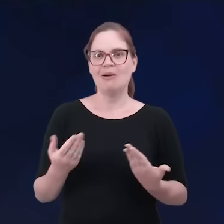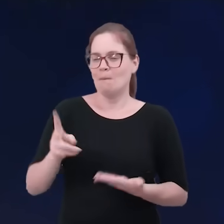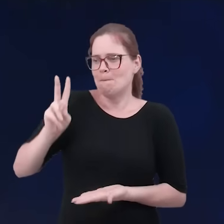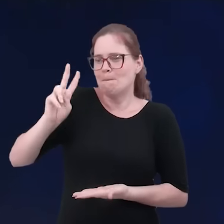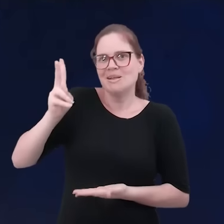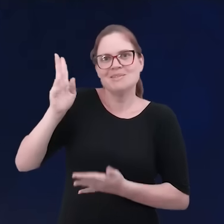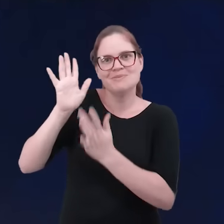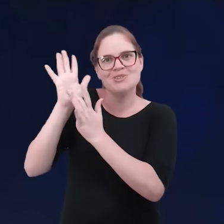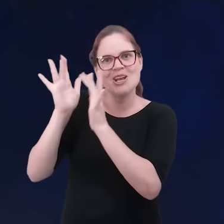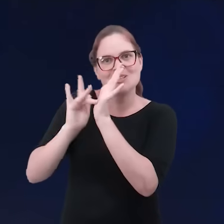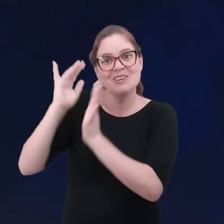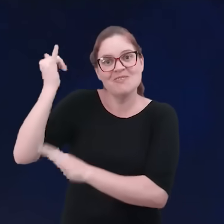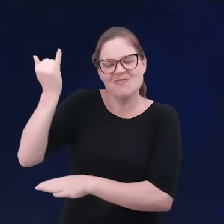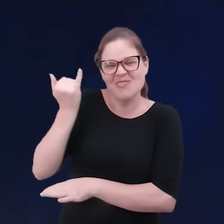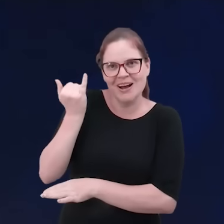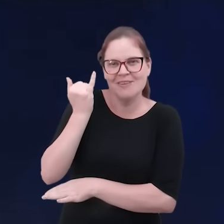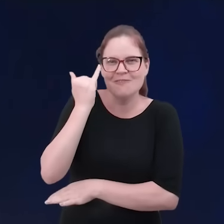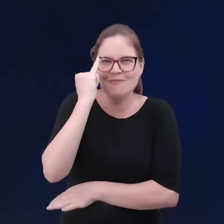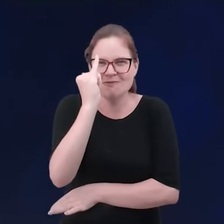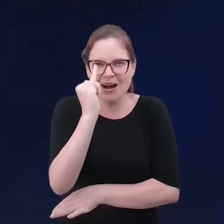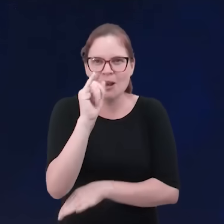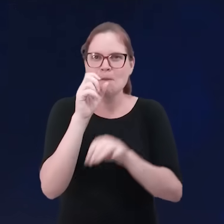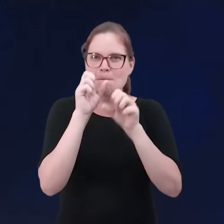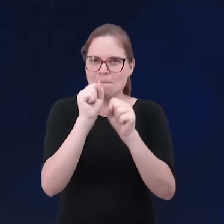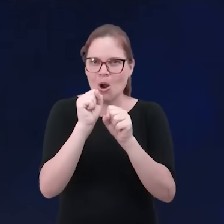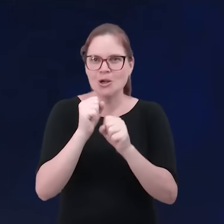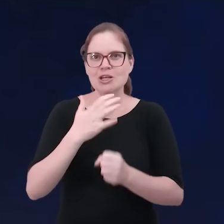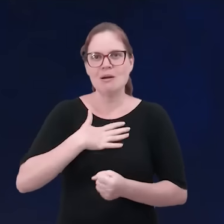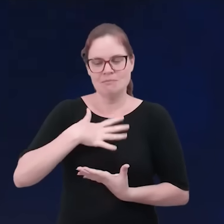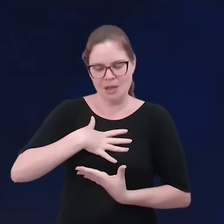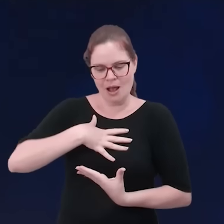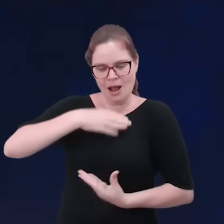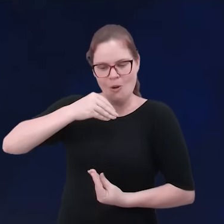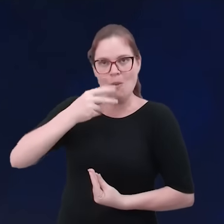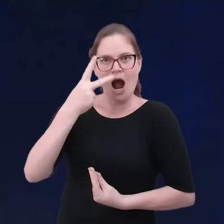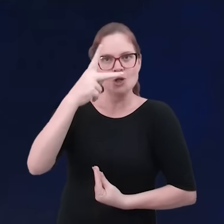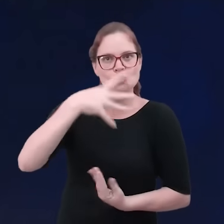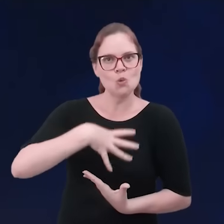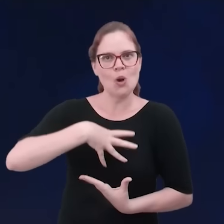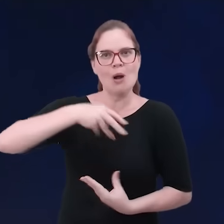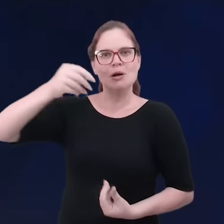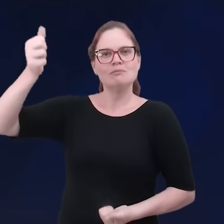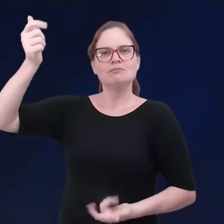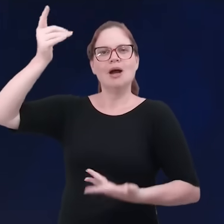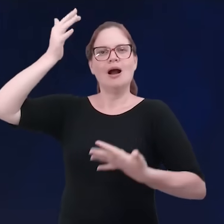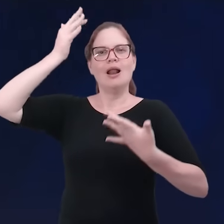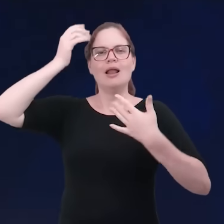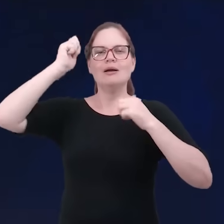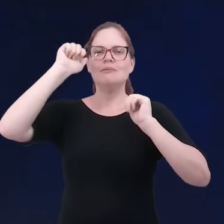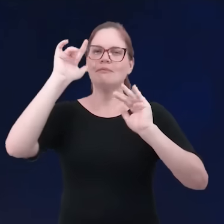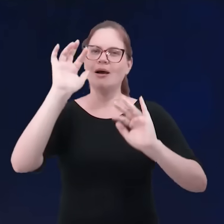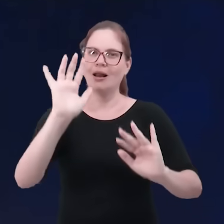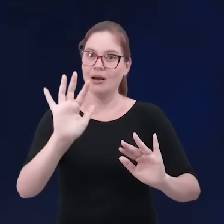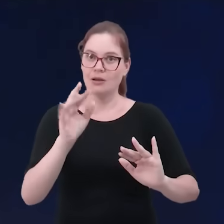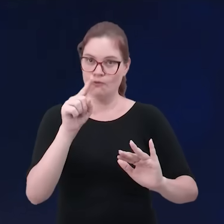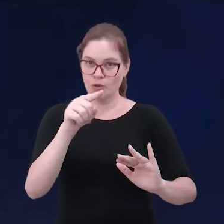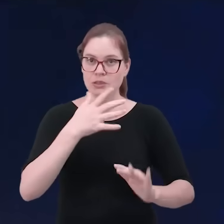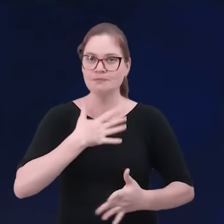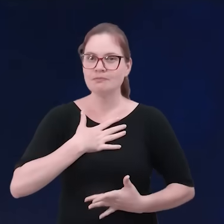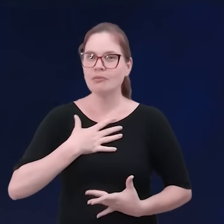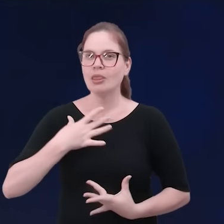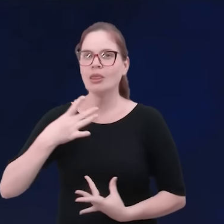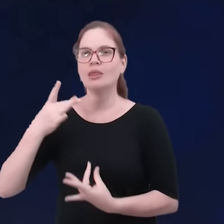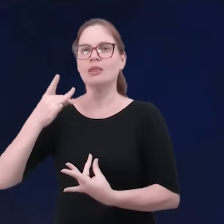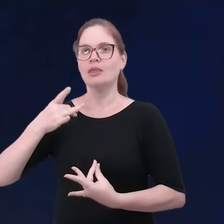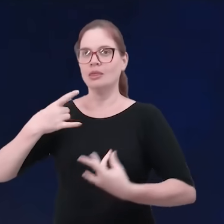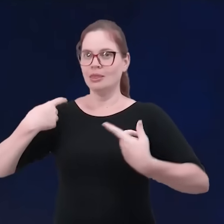mesmo Jesus que pode descedentar a minha e a sua sede. Se alguém tem sede, se você tem